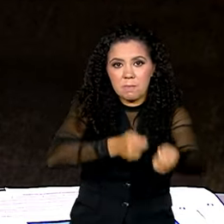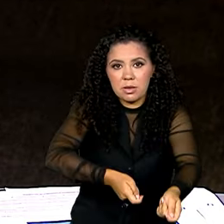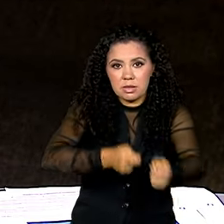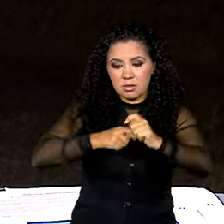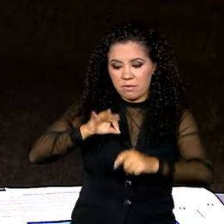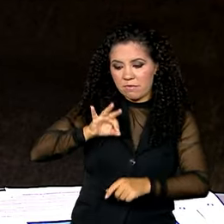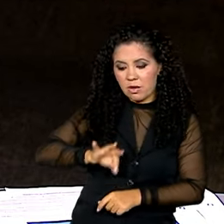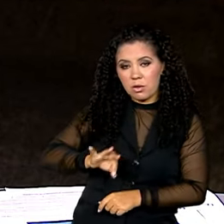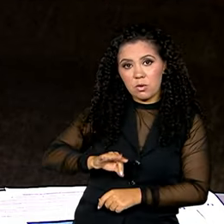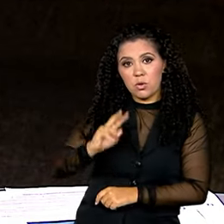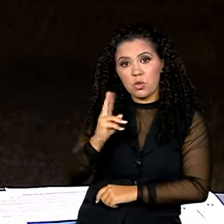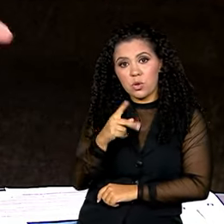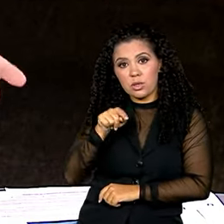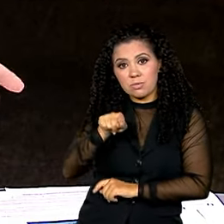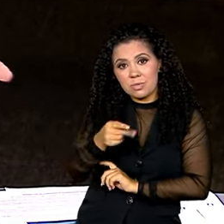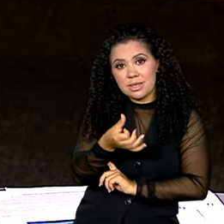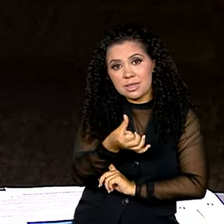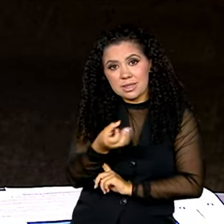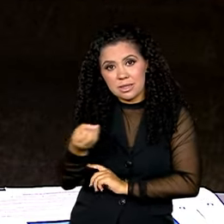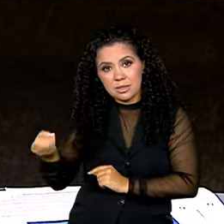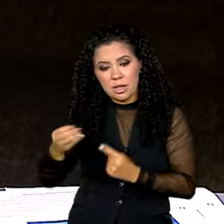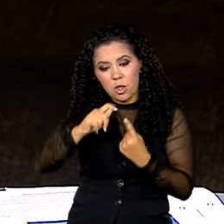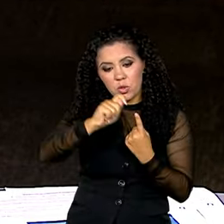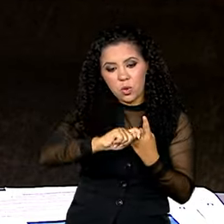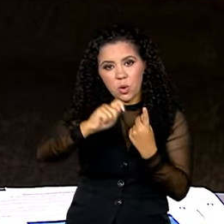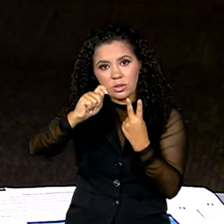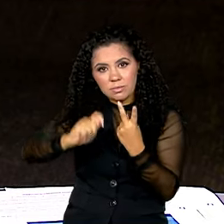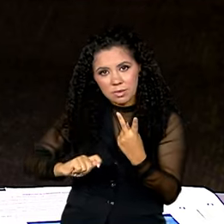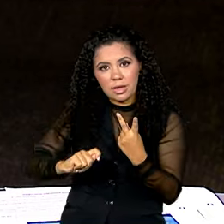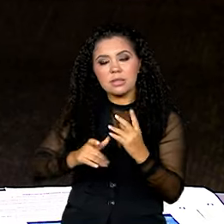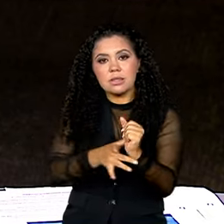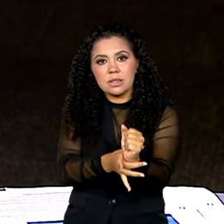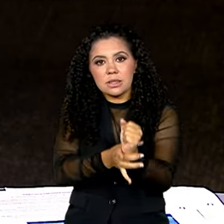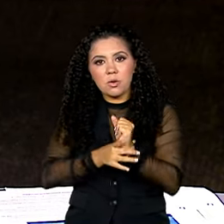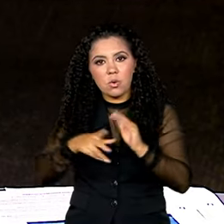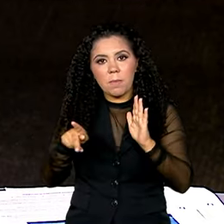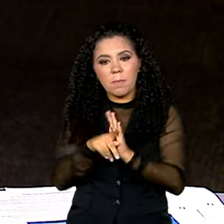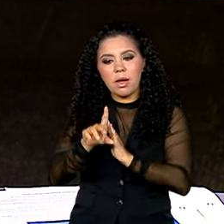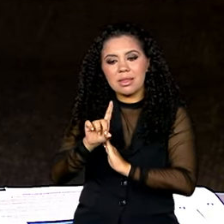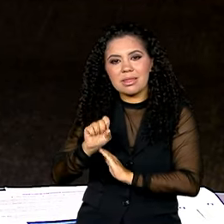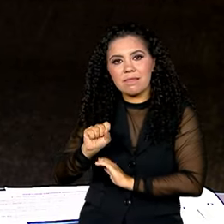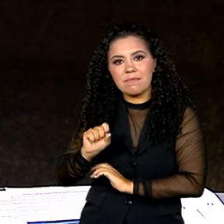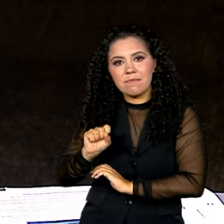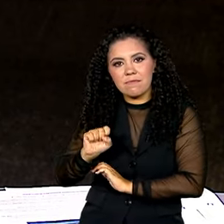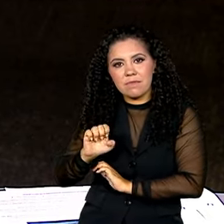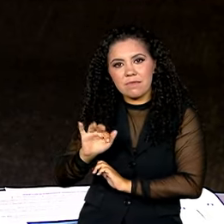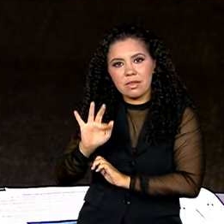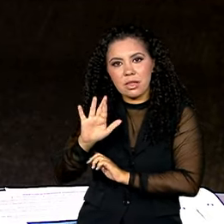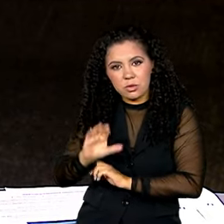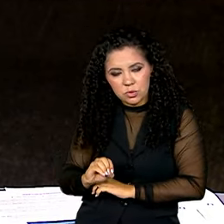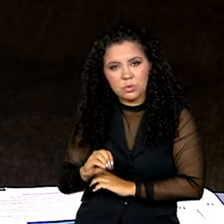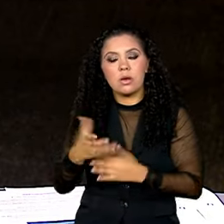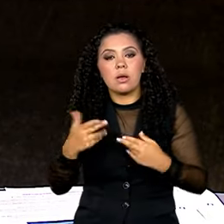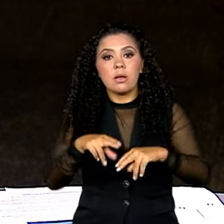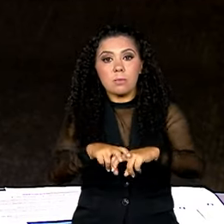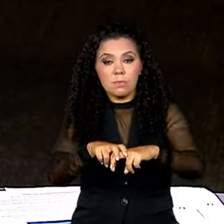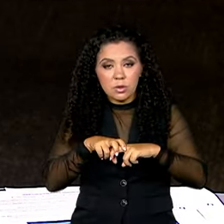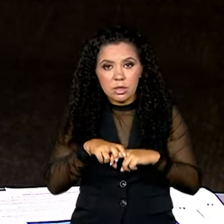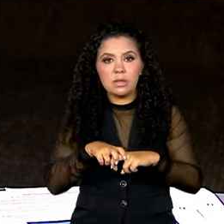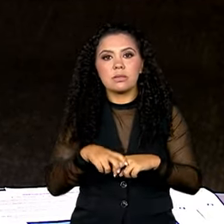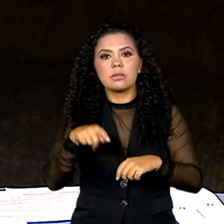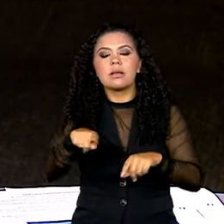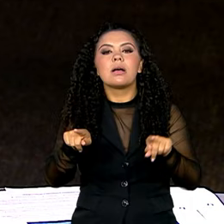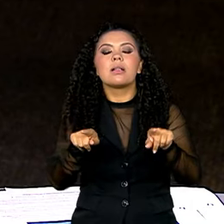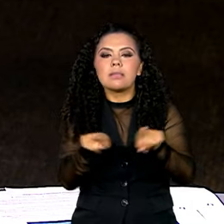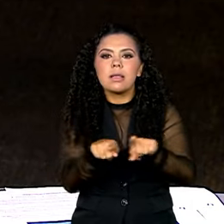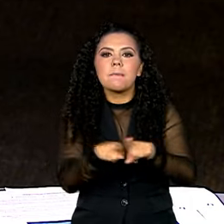seja, 2 meses do seguro defeso, nós fizemos isso. E com essa atualização do